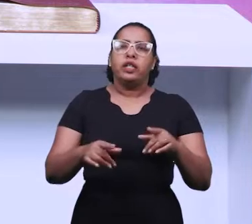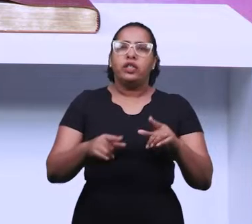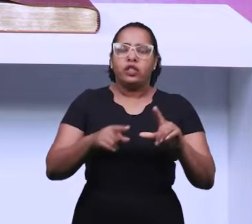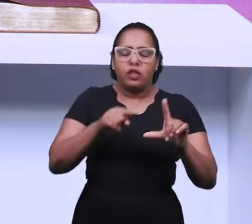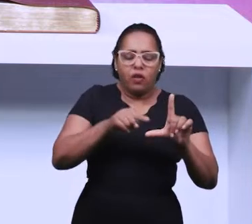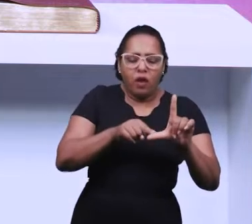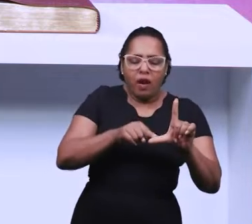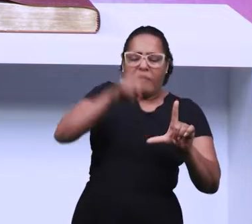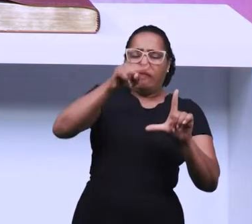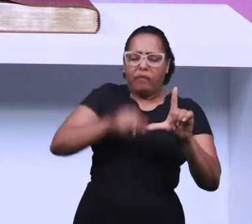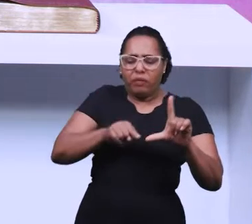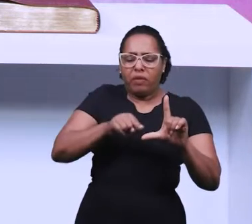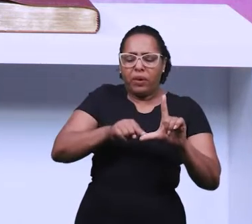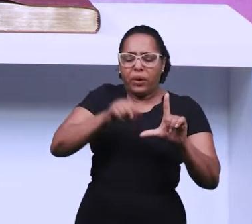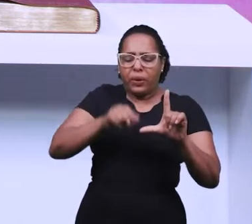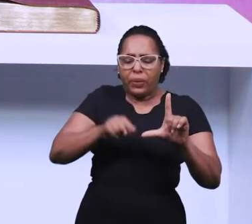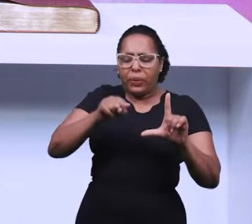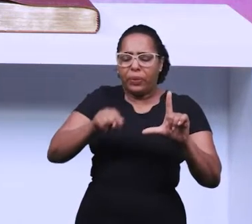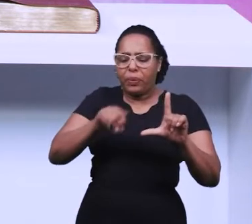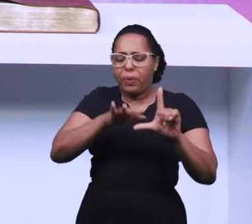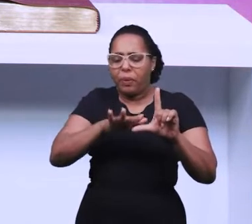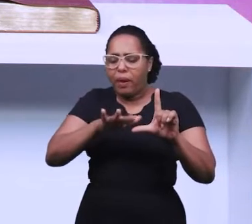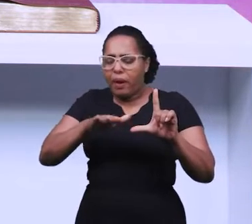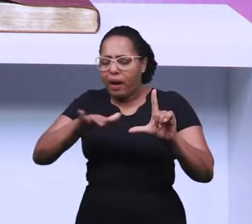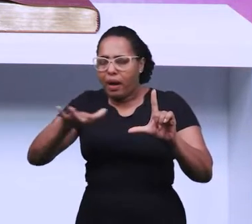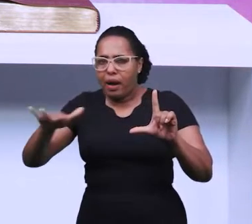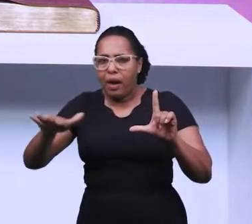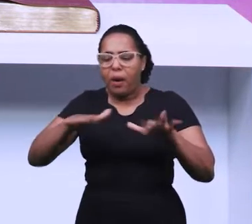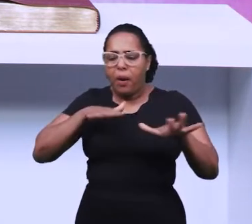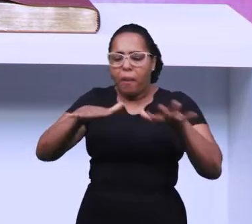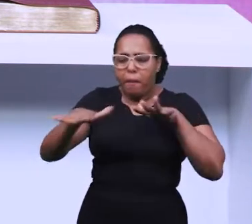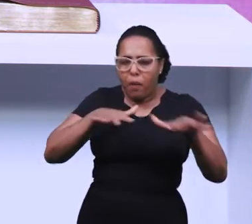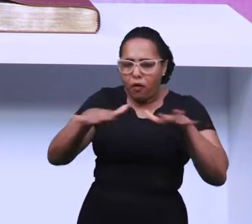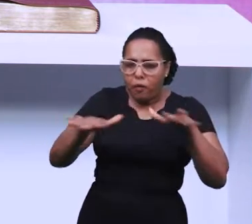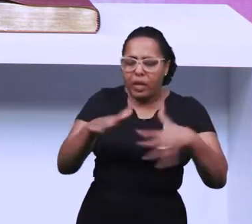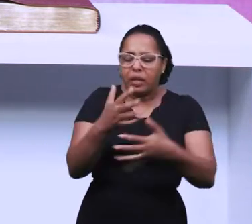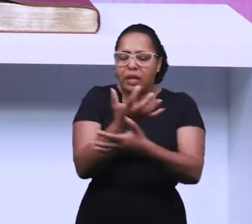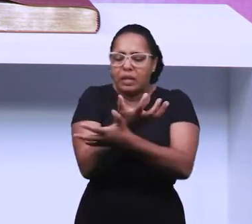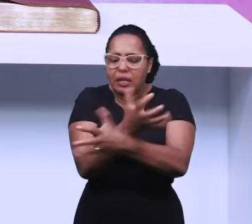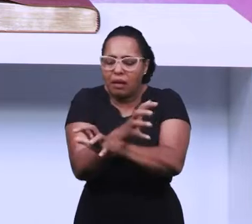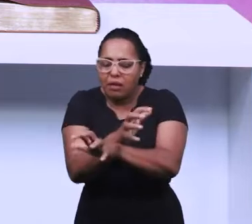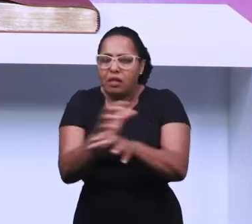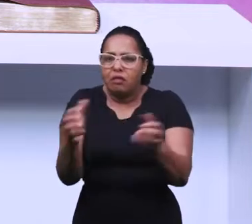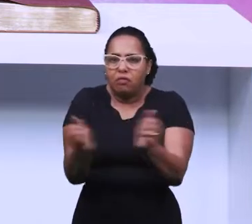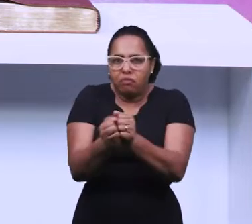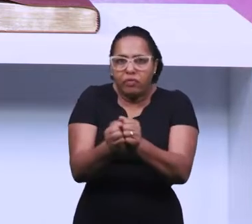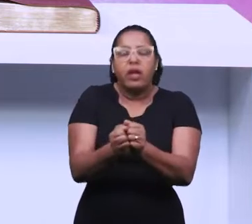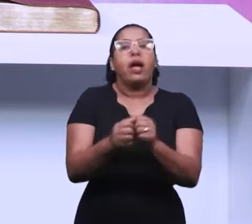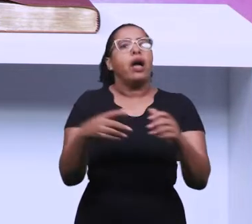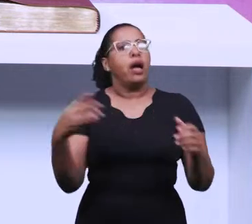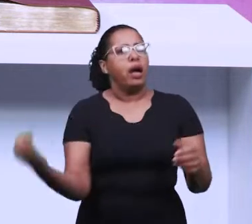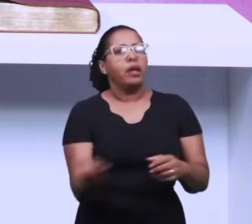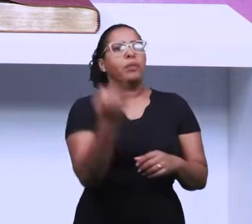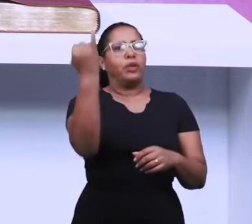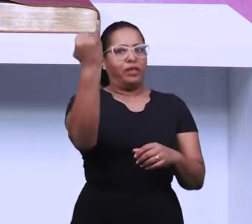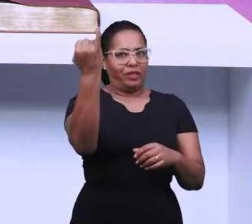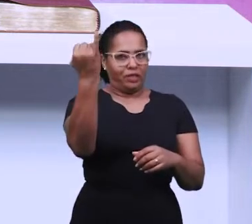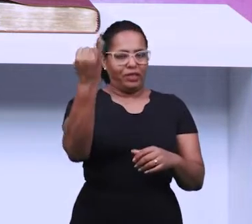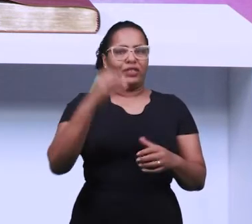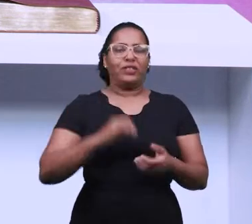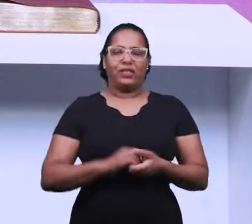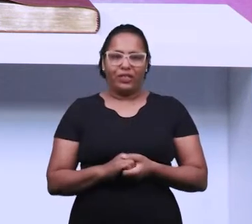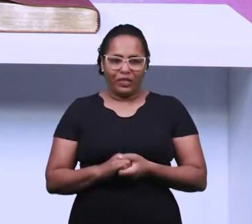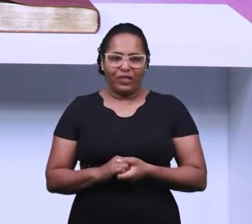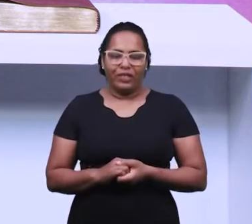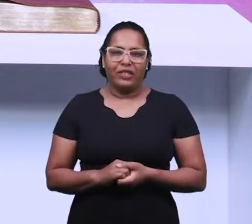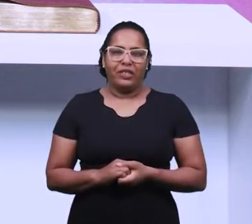afinação, as questões de articulação, de movimentação dos articuladores, então isso é extremamente importante.